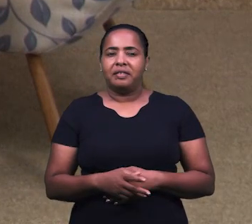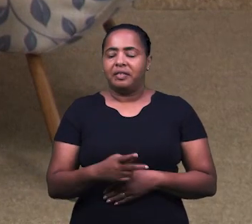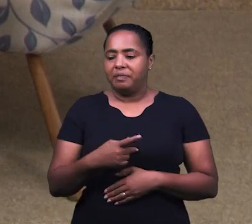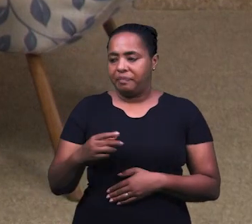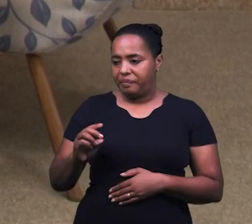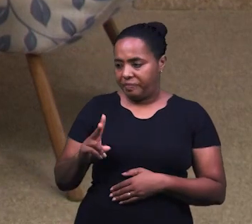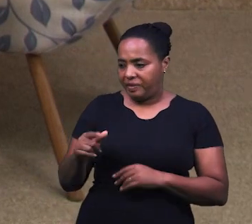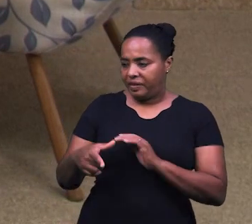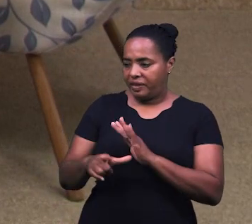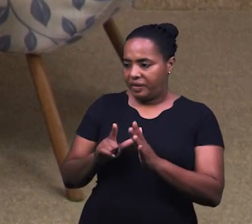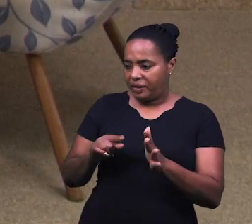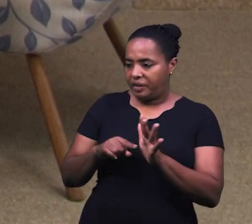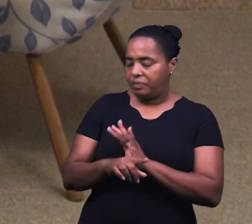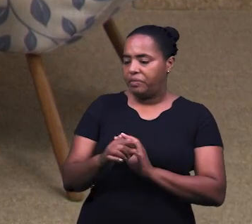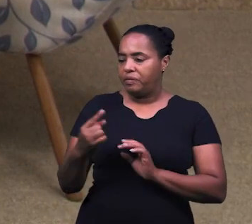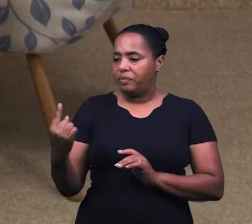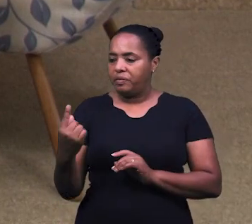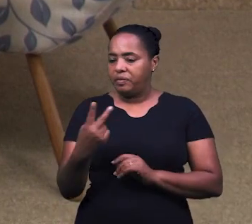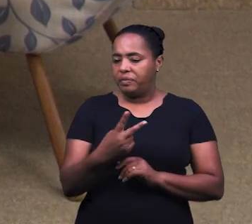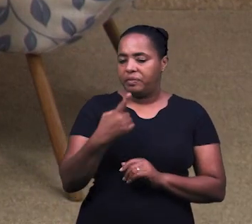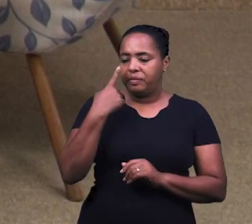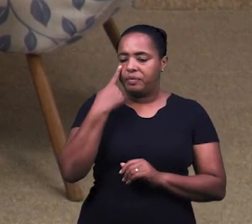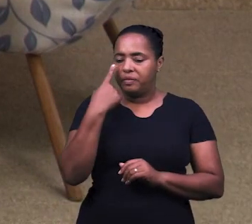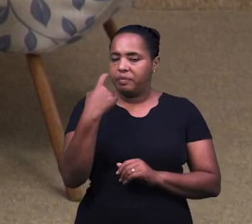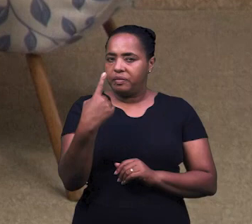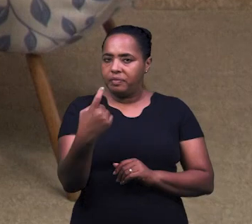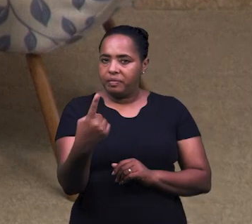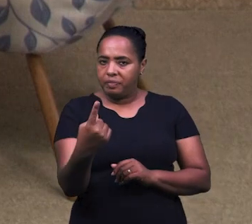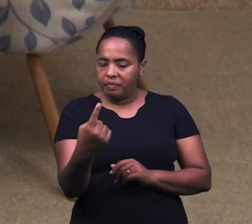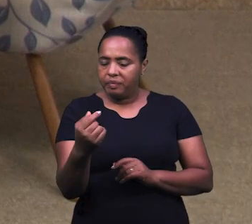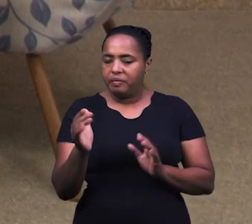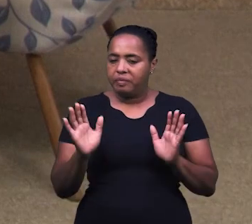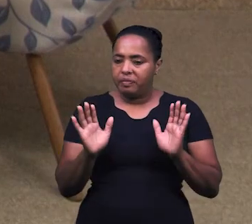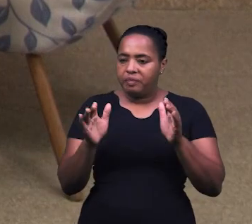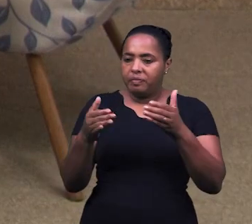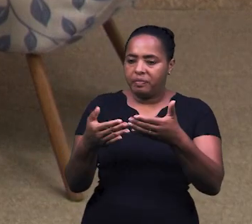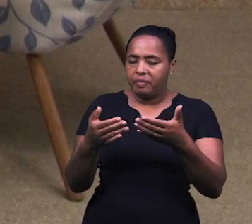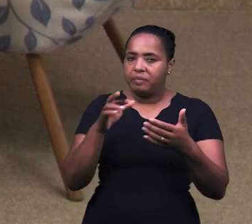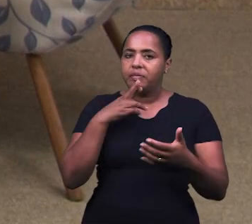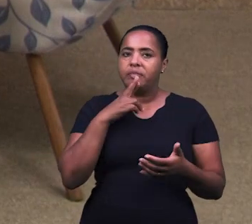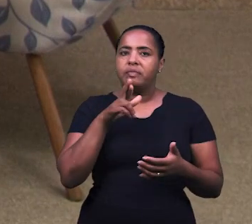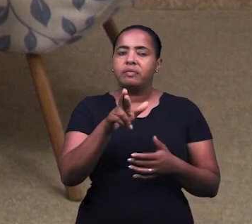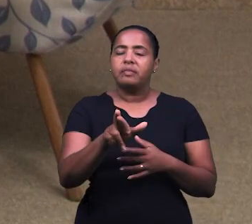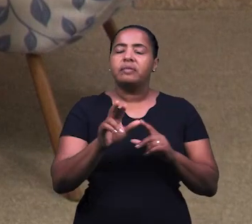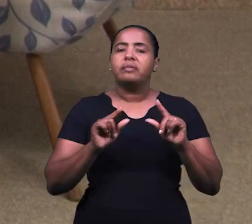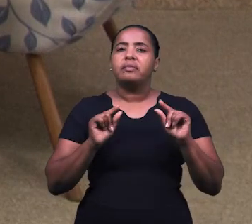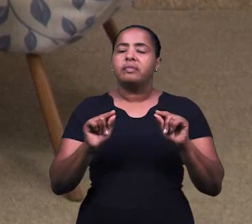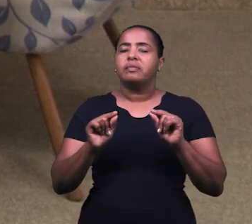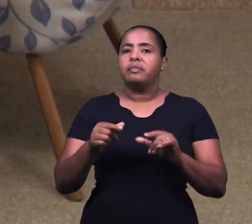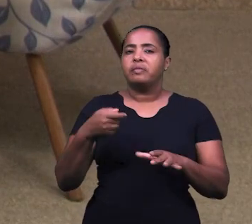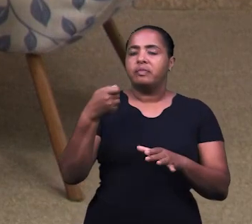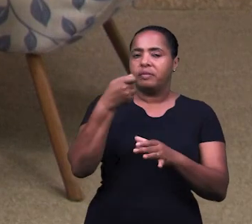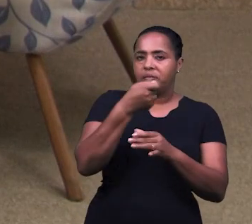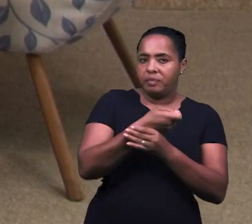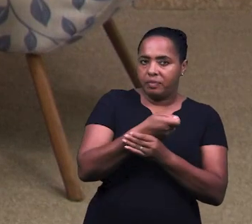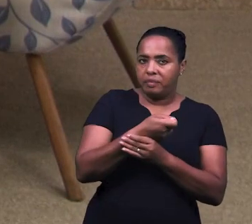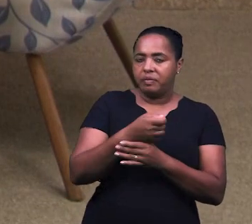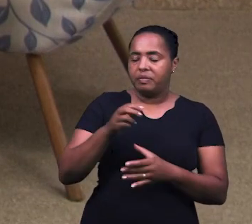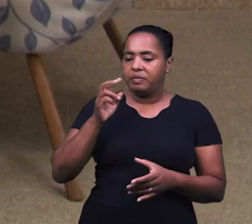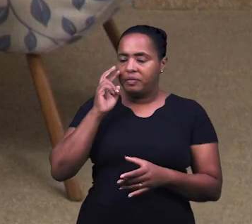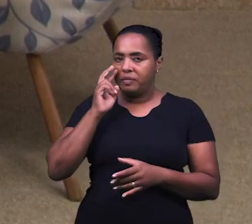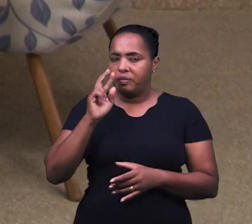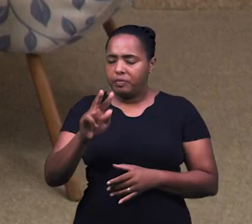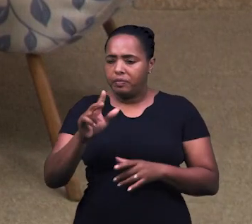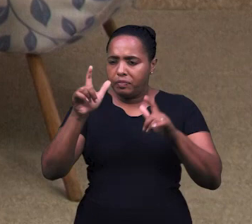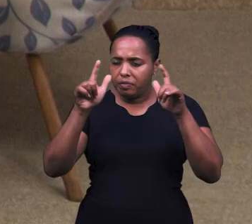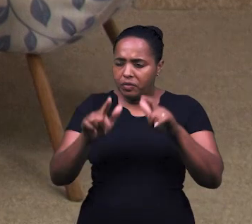nessa pergunta de número 2, interessante que nós podemos até mesmo frisar nessa resposta é que Abraão, ele